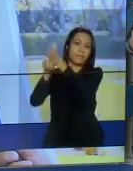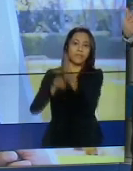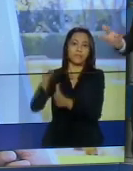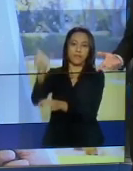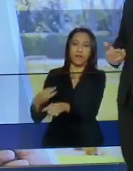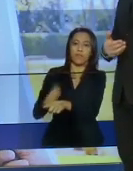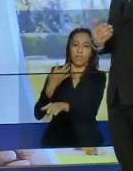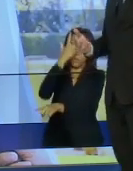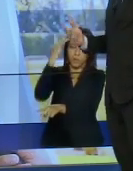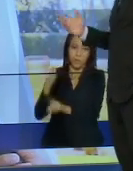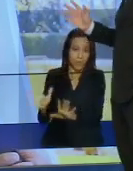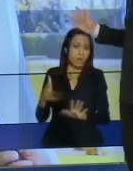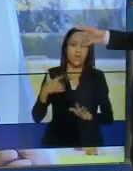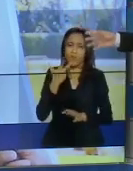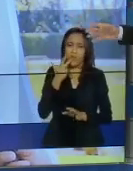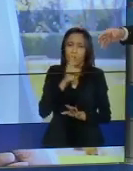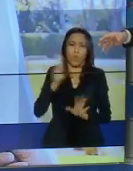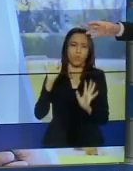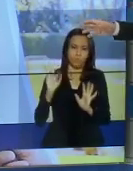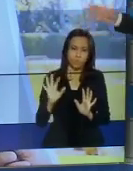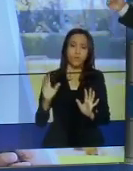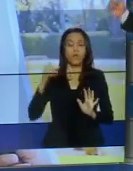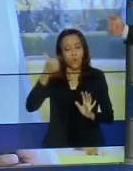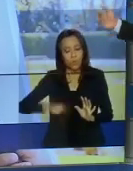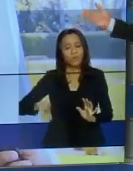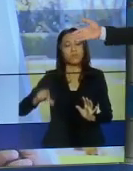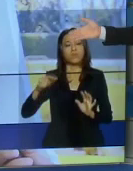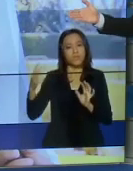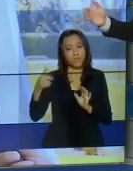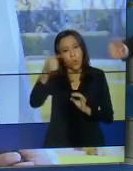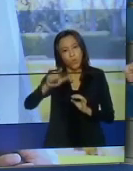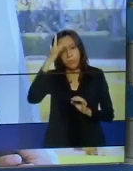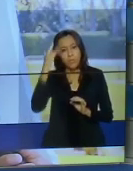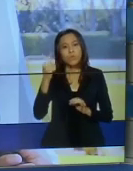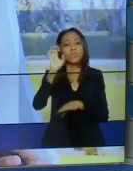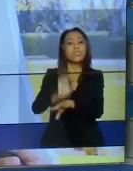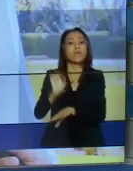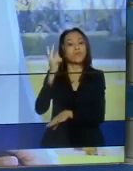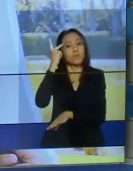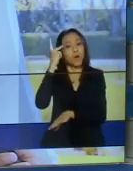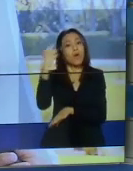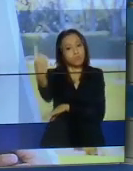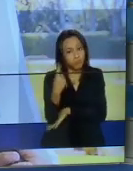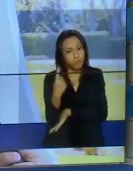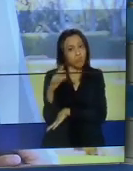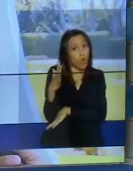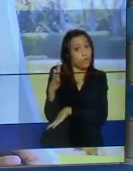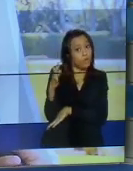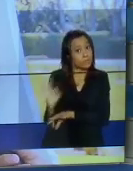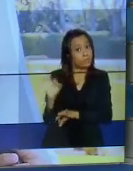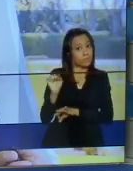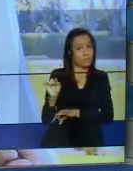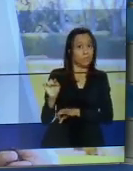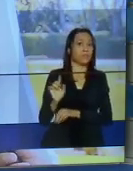da Educação, está em aberta vaga. E aí ele fala a respeito do teste dele positivo, Elivaldo Barbosa, para a Covid-19. E o presidente,